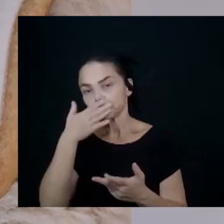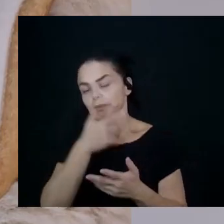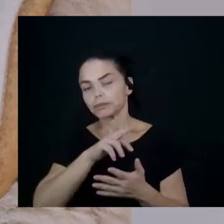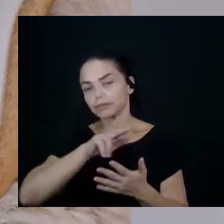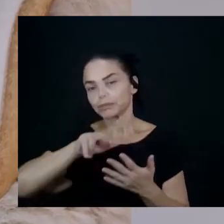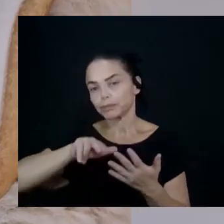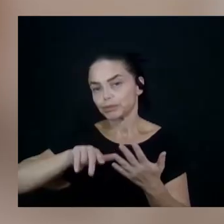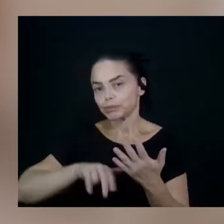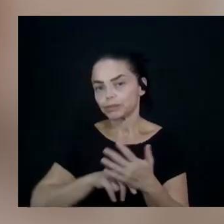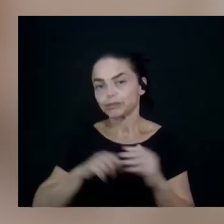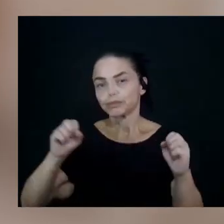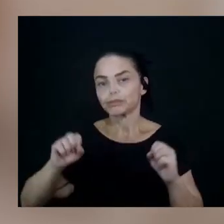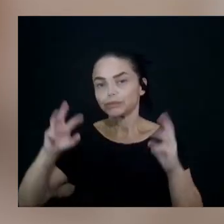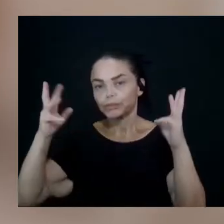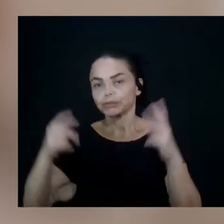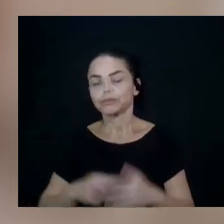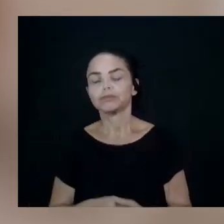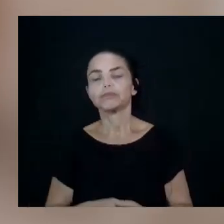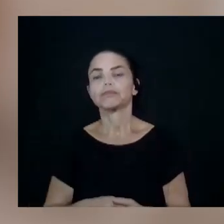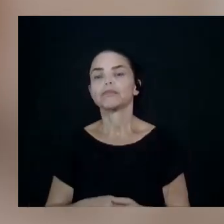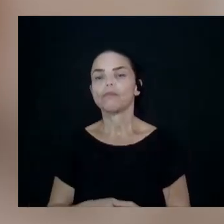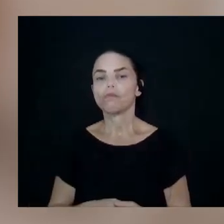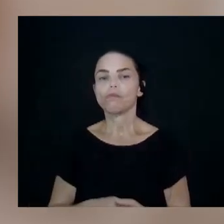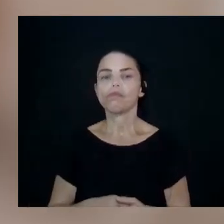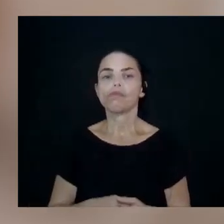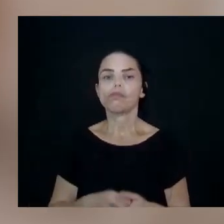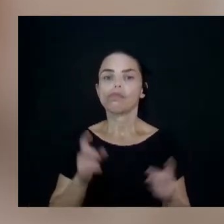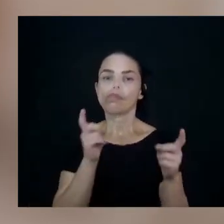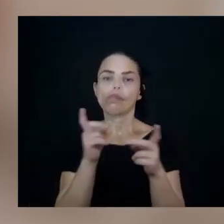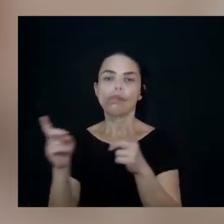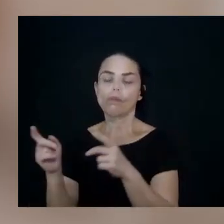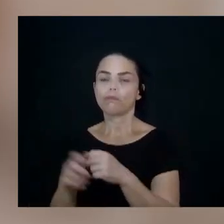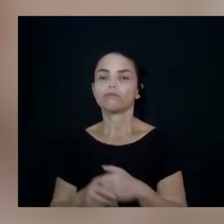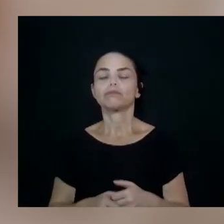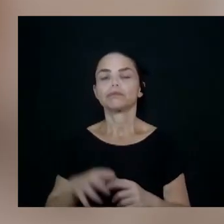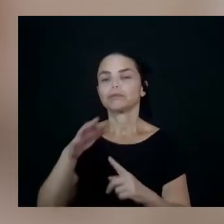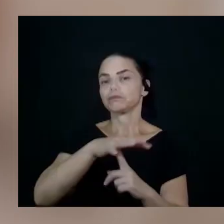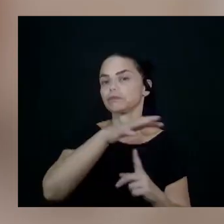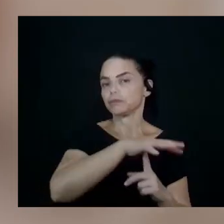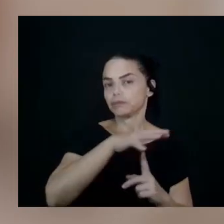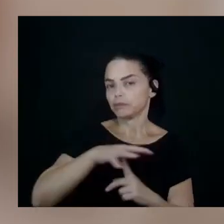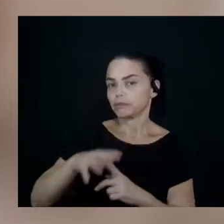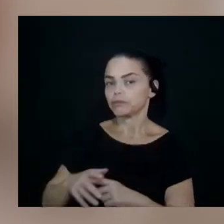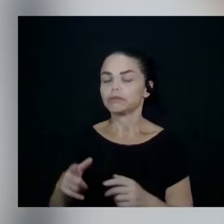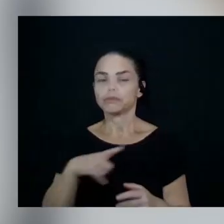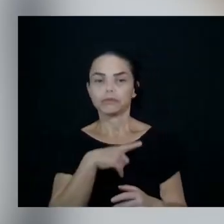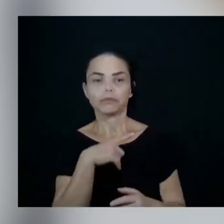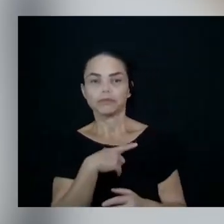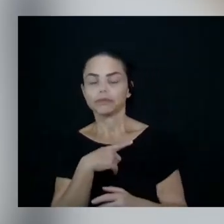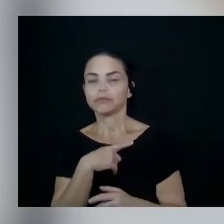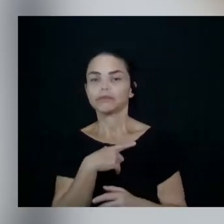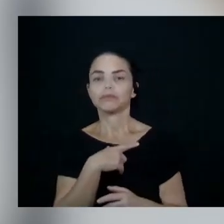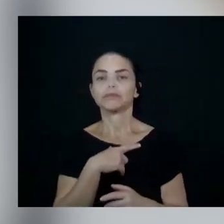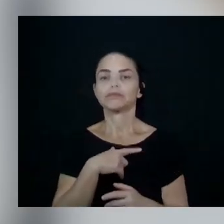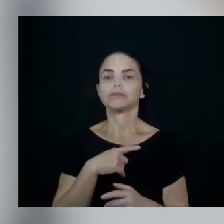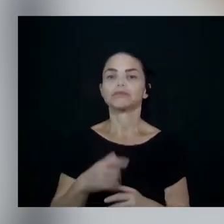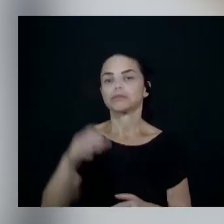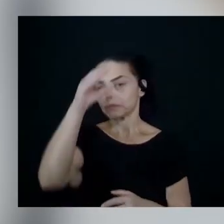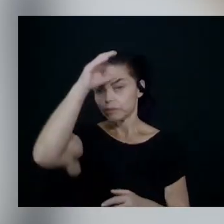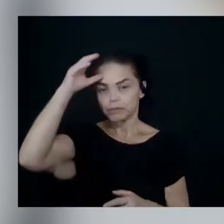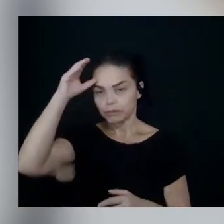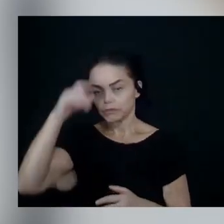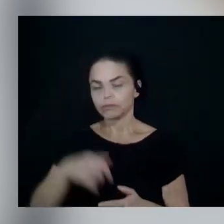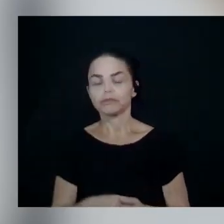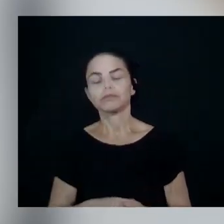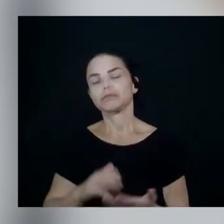também, para vários tipos de eventos. E essas bolachas você vende nas feiras ou hoje você já criou uma carteira de